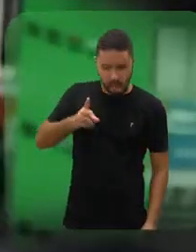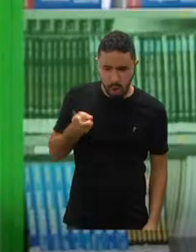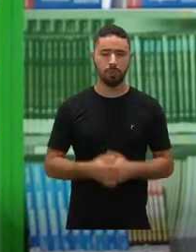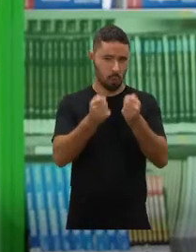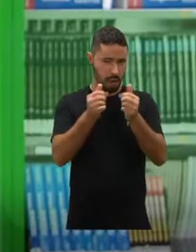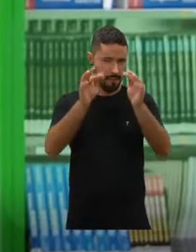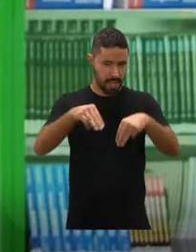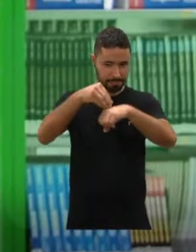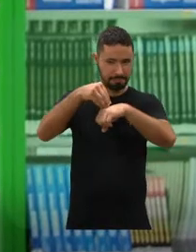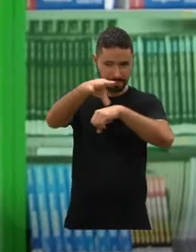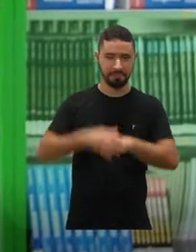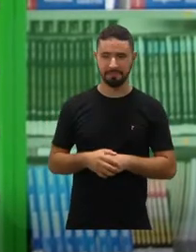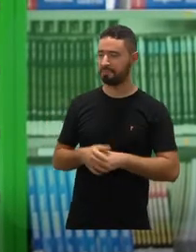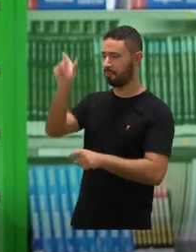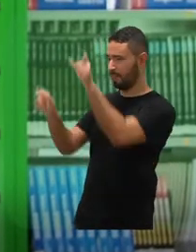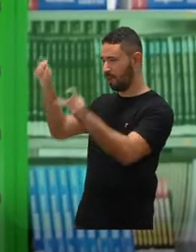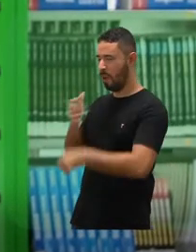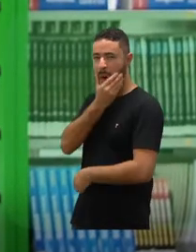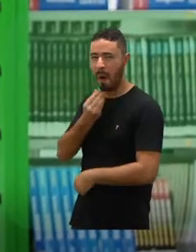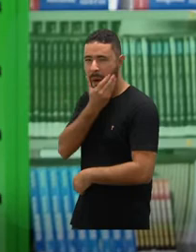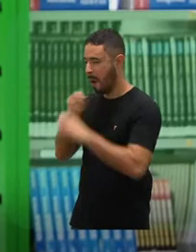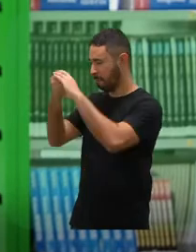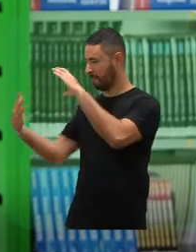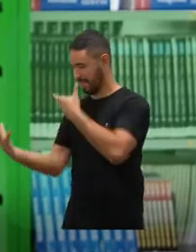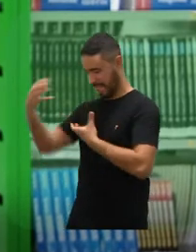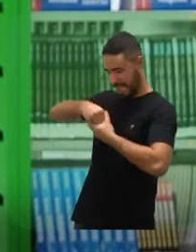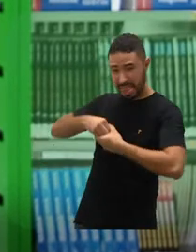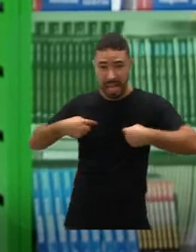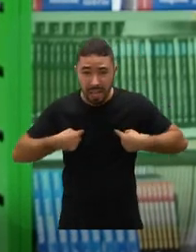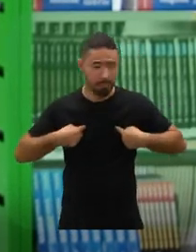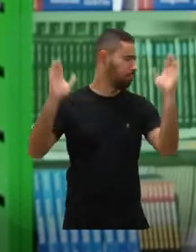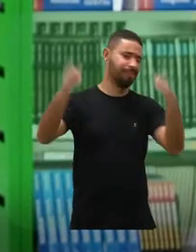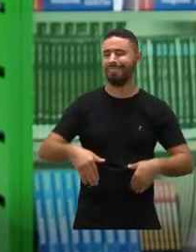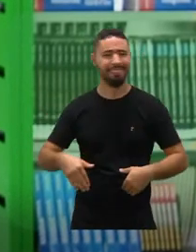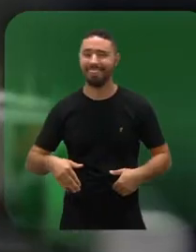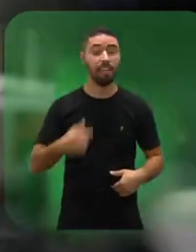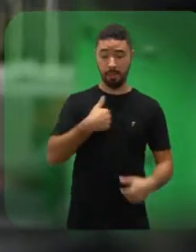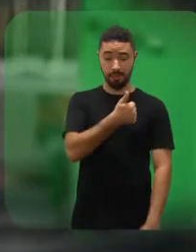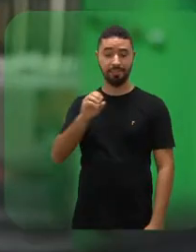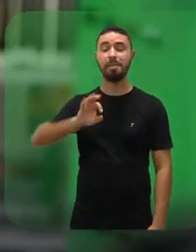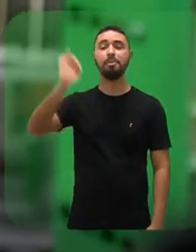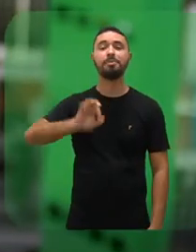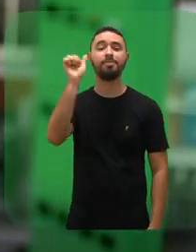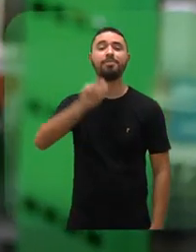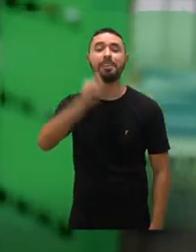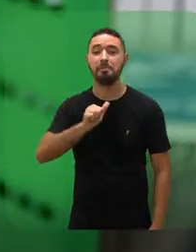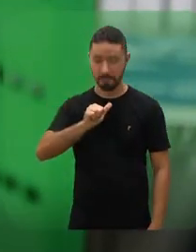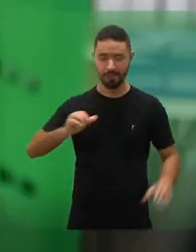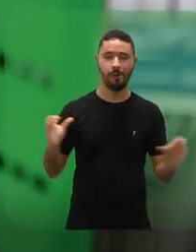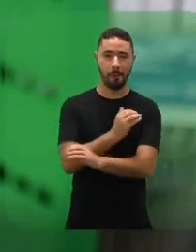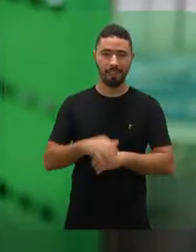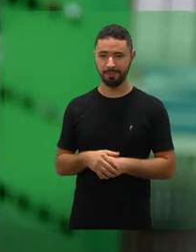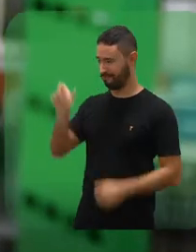existência. E pra finalizar, só um recadinho. Mais macho que muito homem, eu, não mesmo. Sou